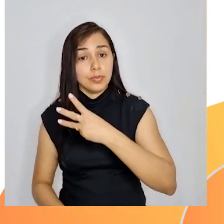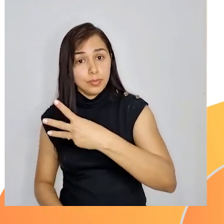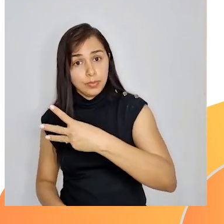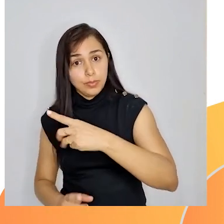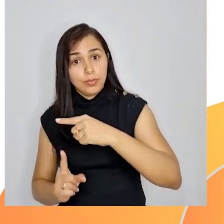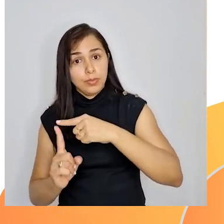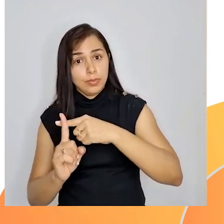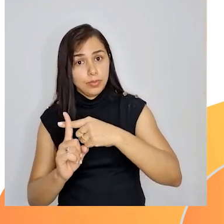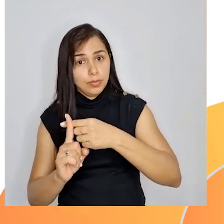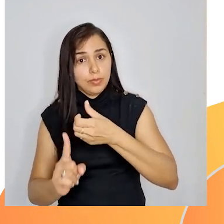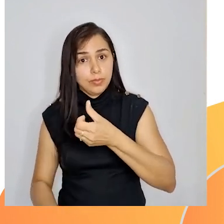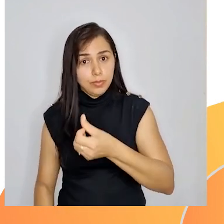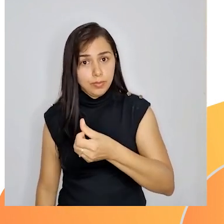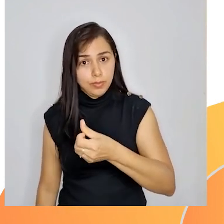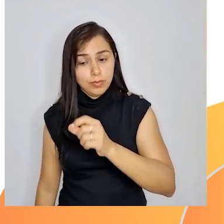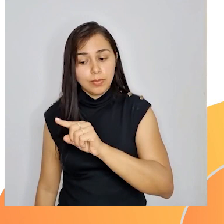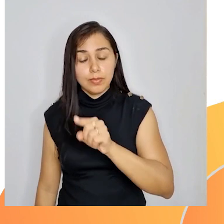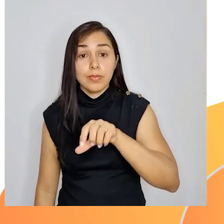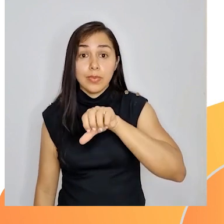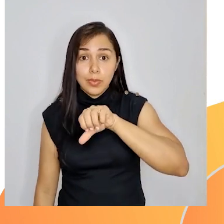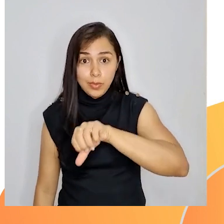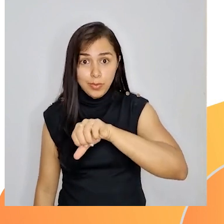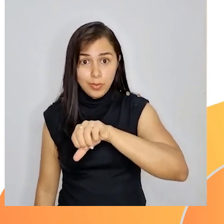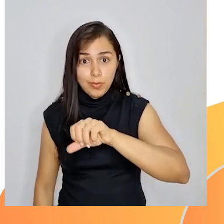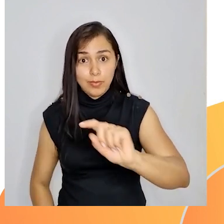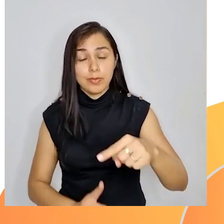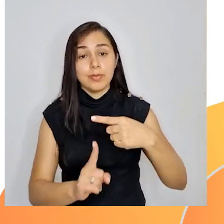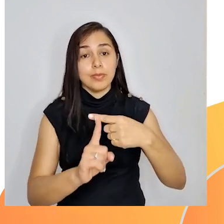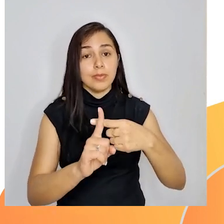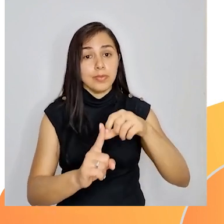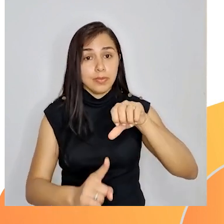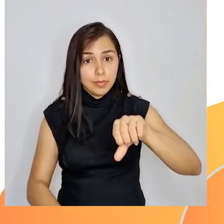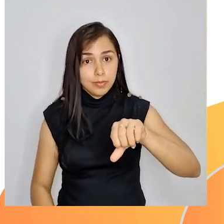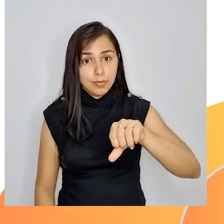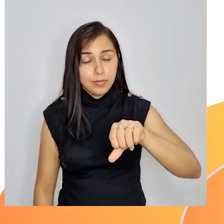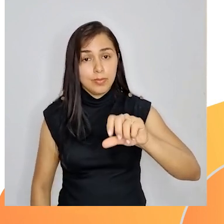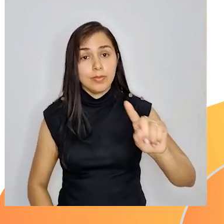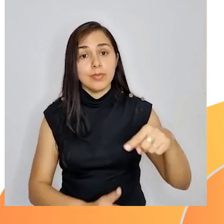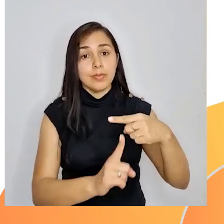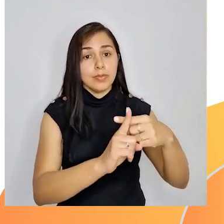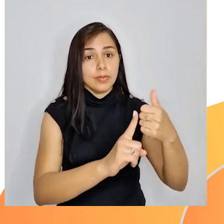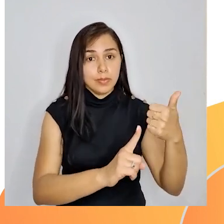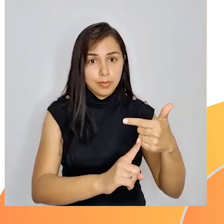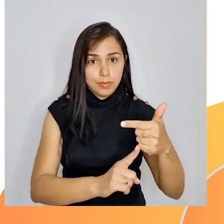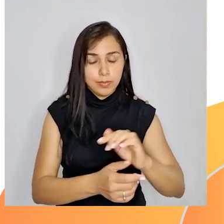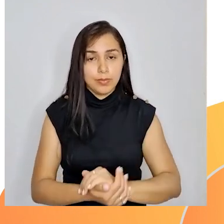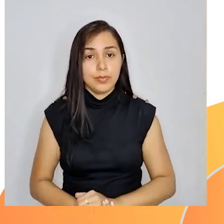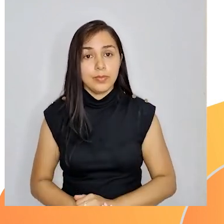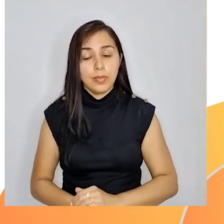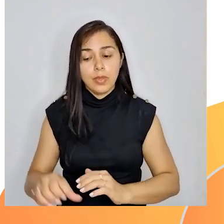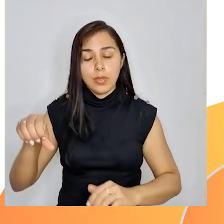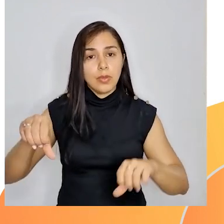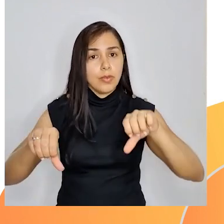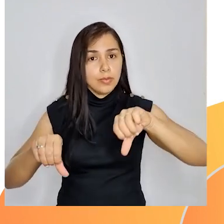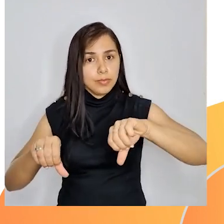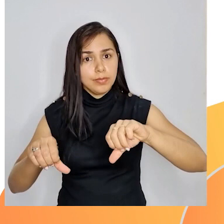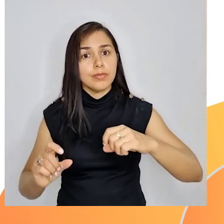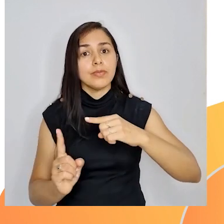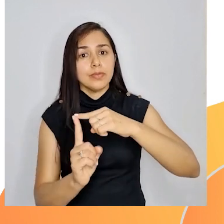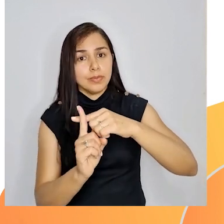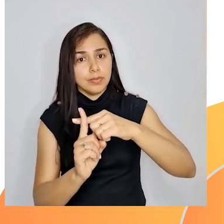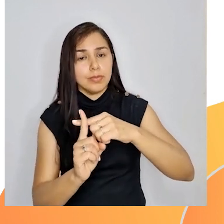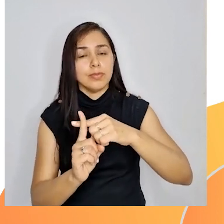69 então 9 + 9 + 12 9 + 9 18 18